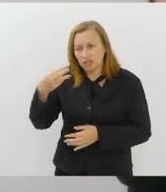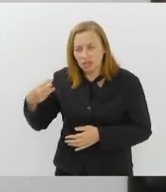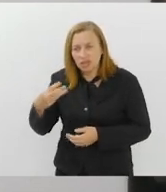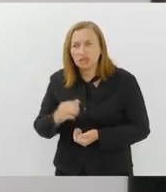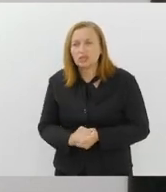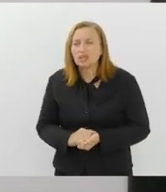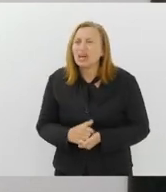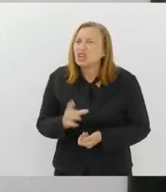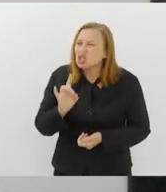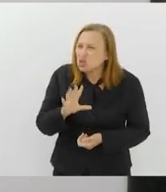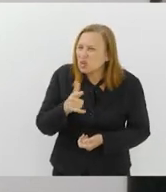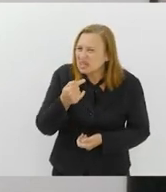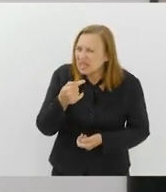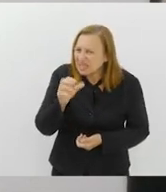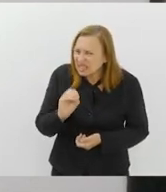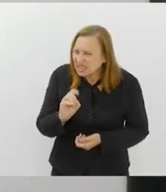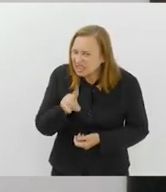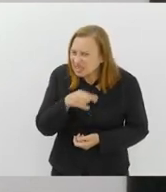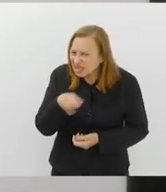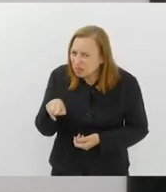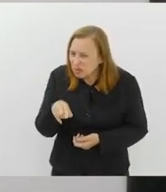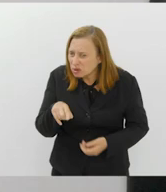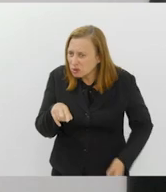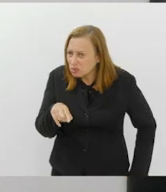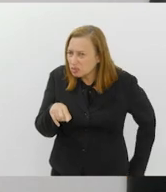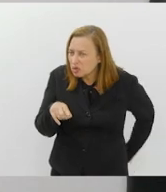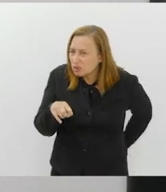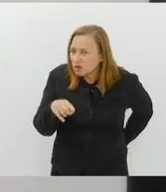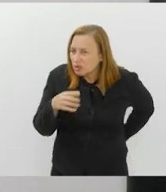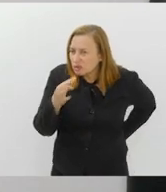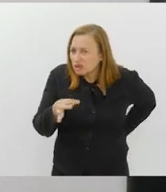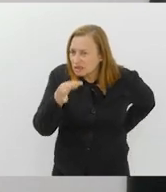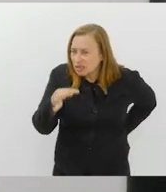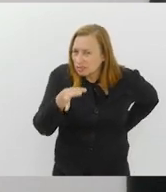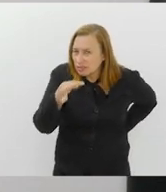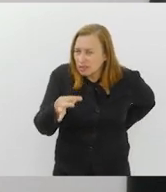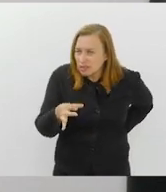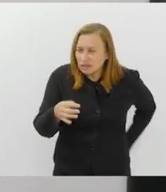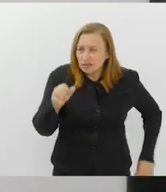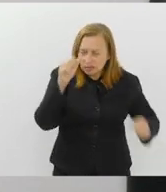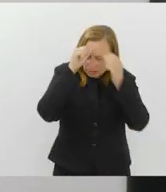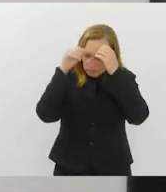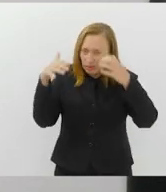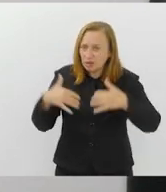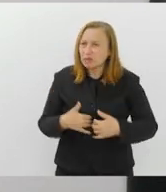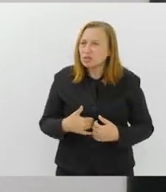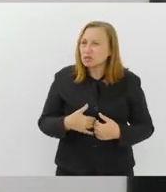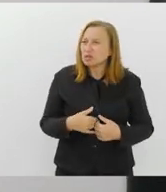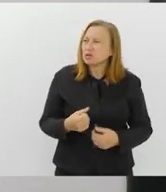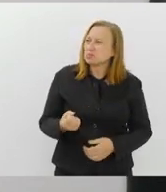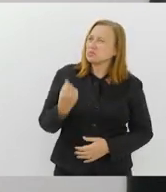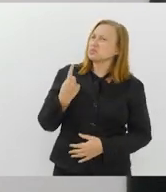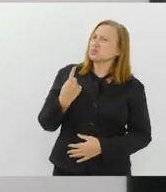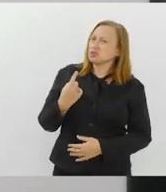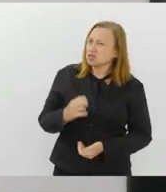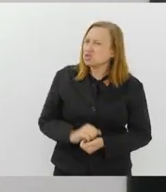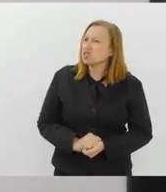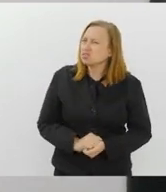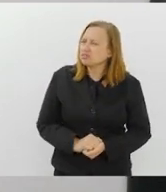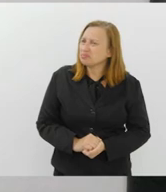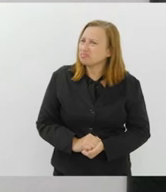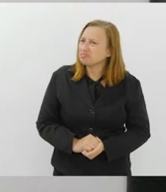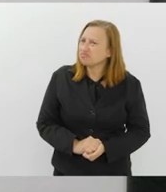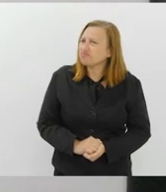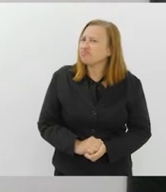só houve 70 casos de cancelamento devido ao tratamento das pessoas dentro do transtorno do espectro autista. Eu estou achando esse número muito,